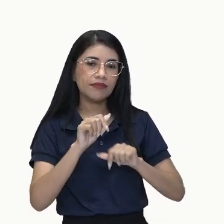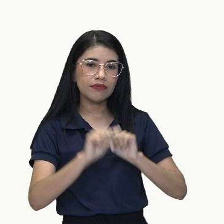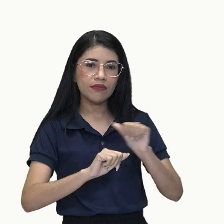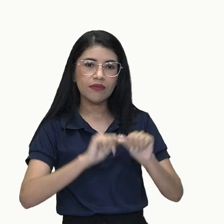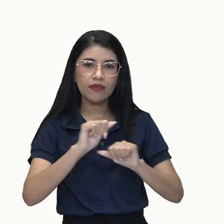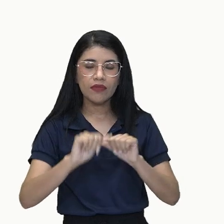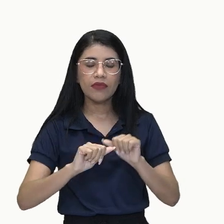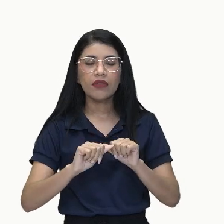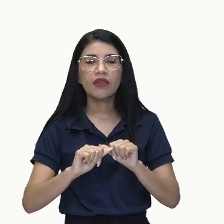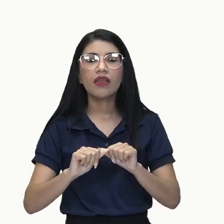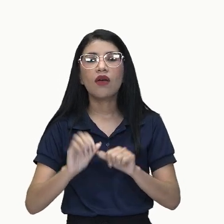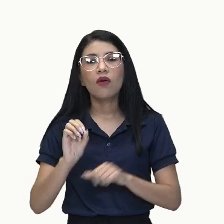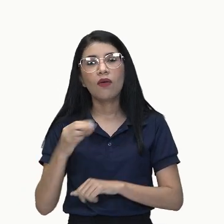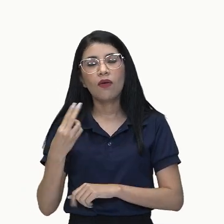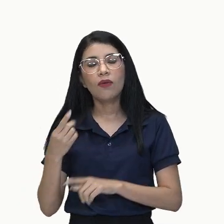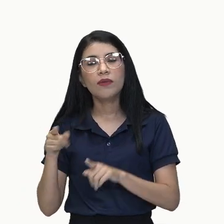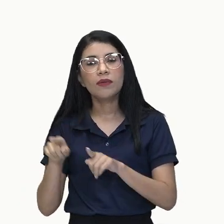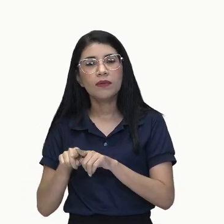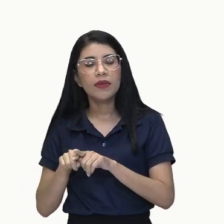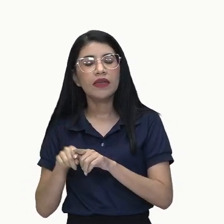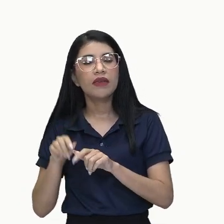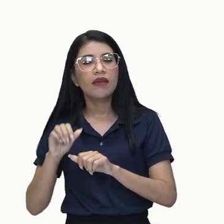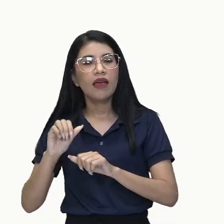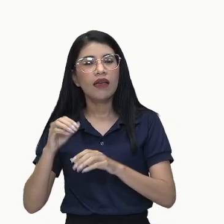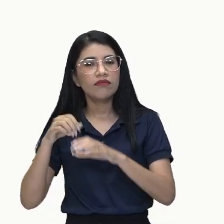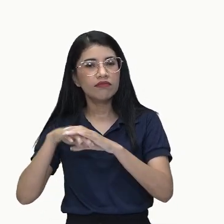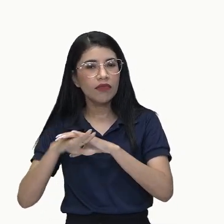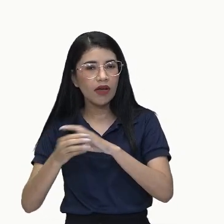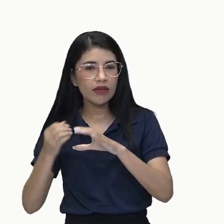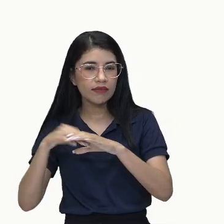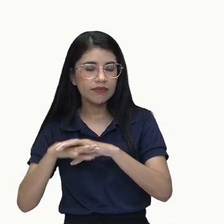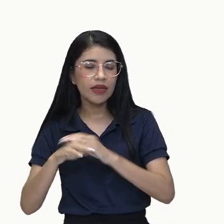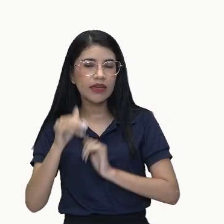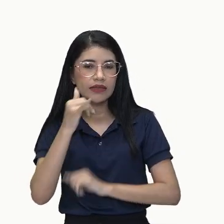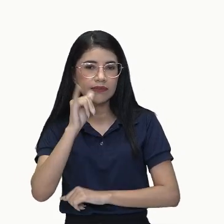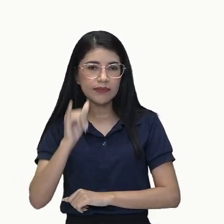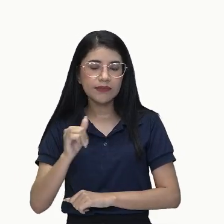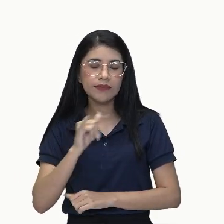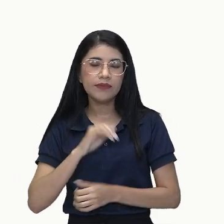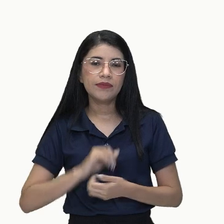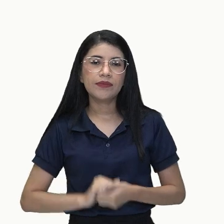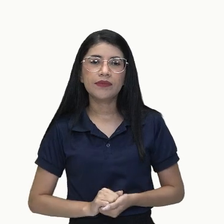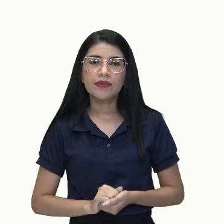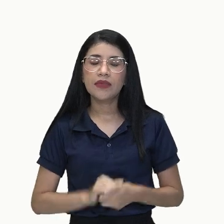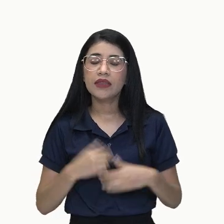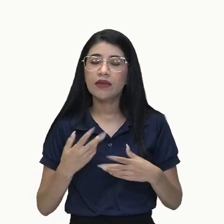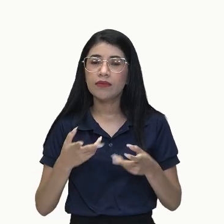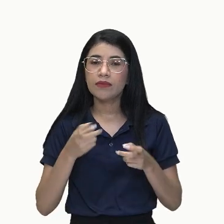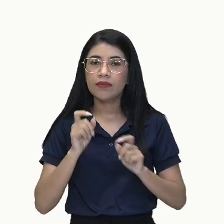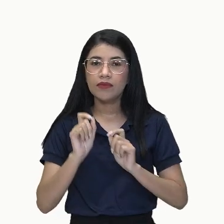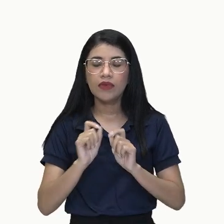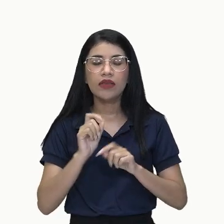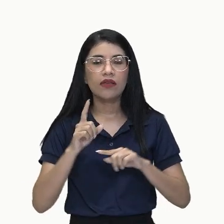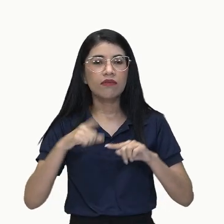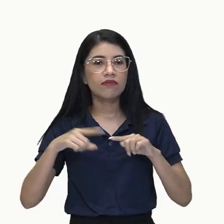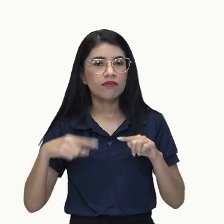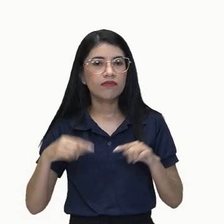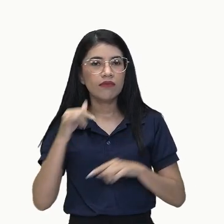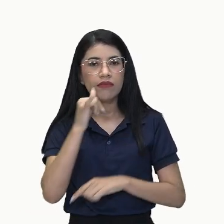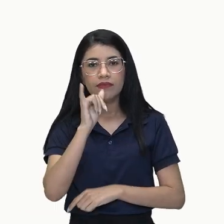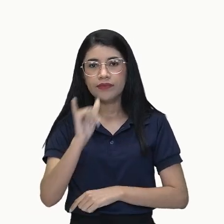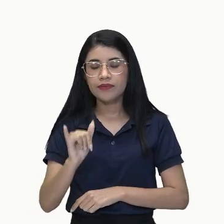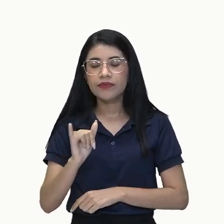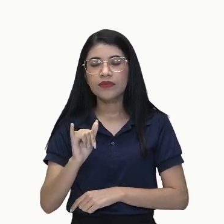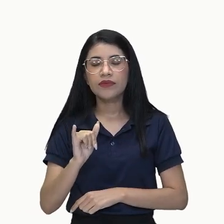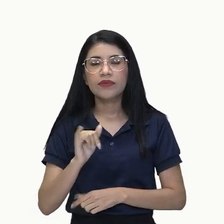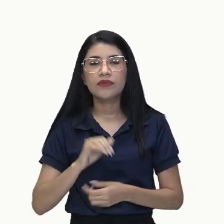transformar ou armazenar energia elétrica. Então, vejam que dispositivos elétricos,